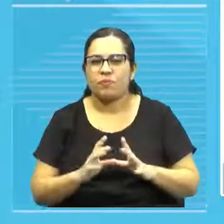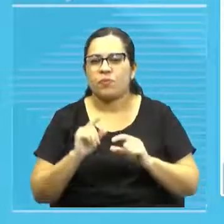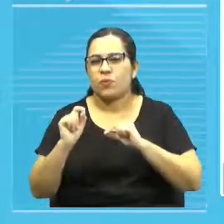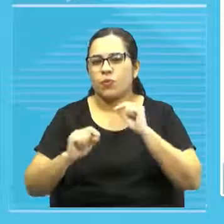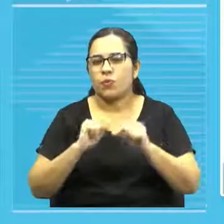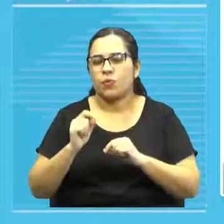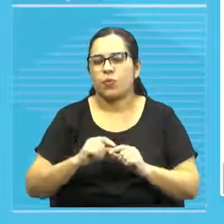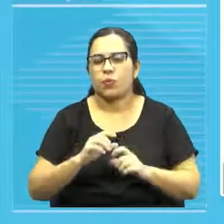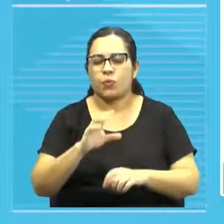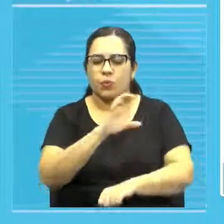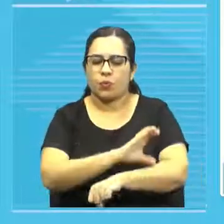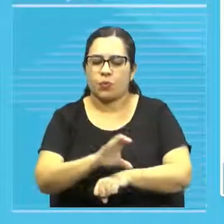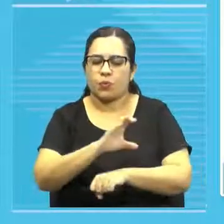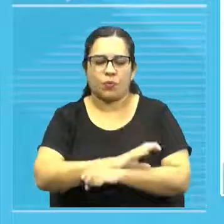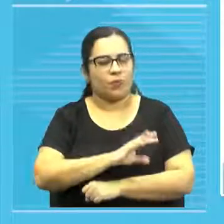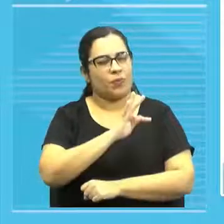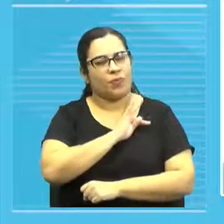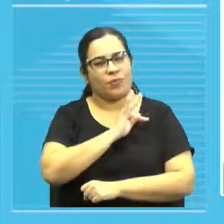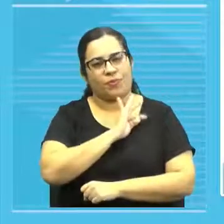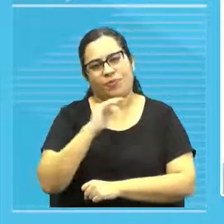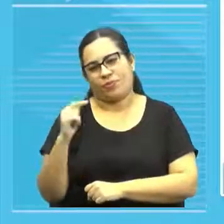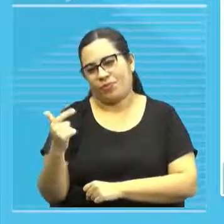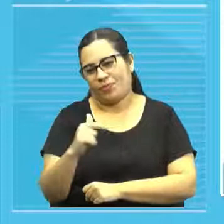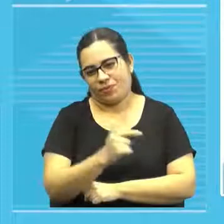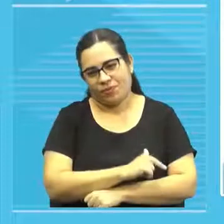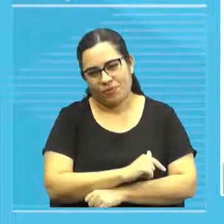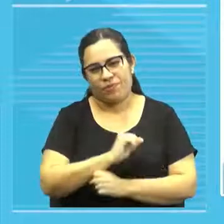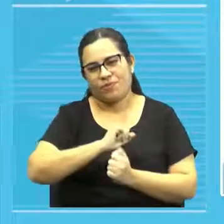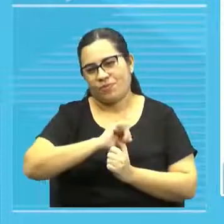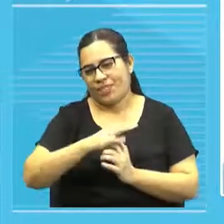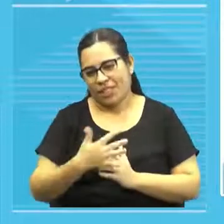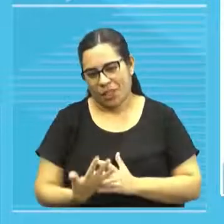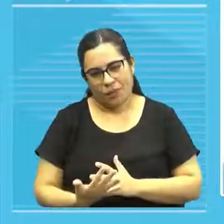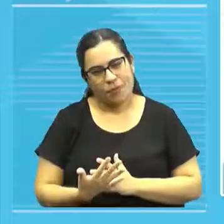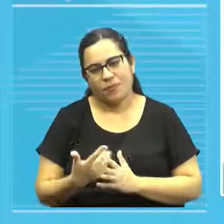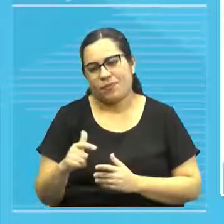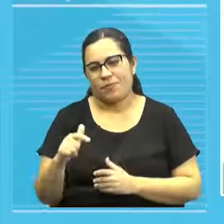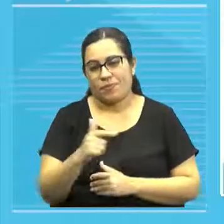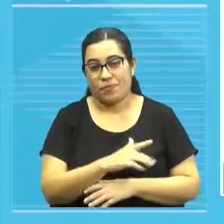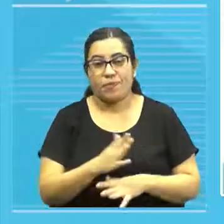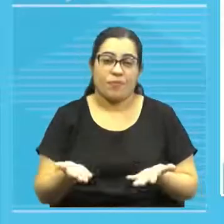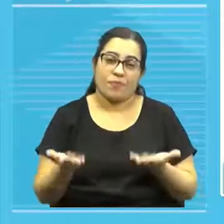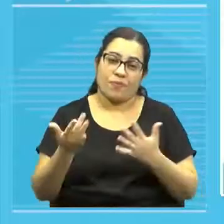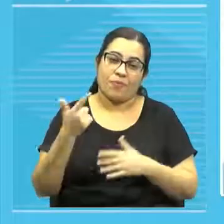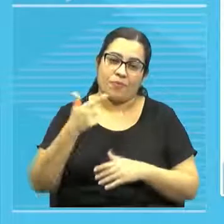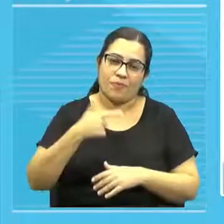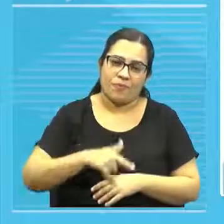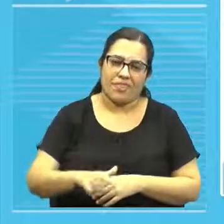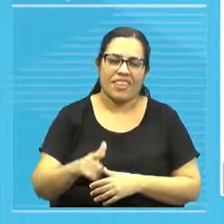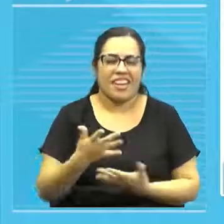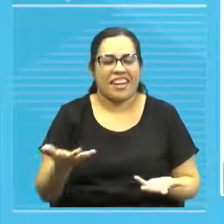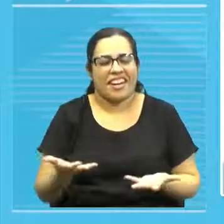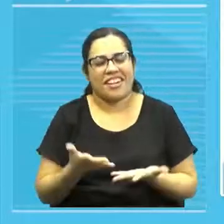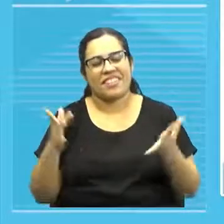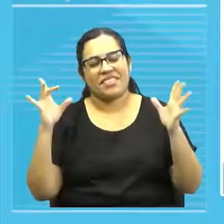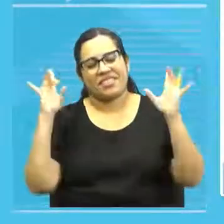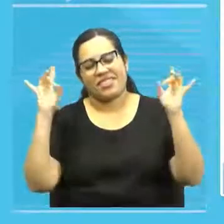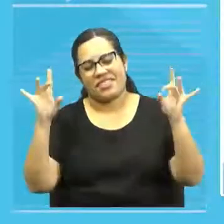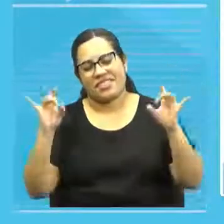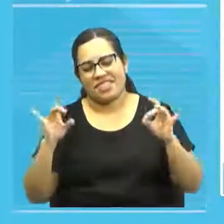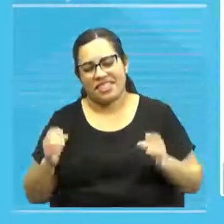no curso técnico lá a gente não não tem libras Então vamos ali estou tendo esse privilégio